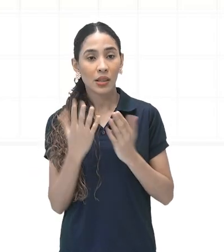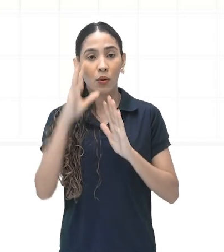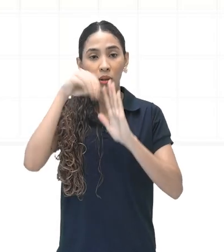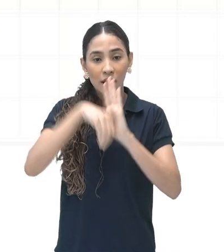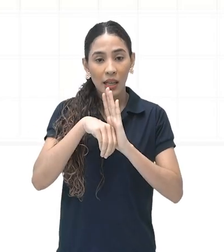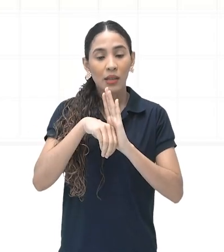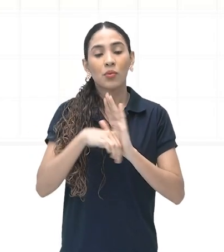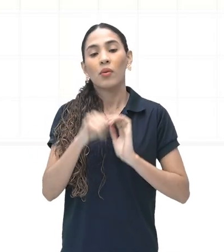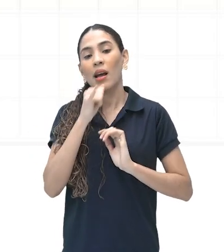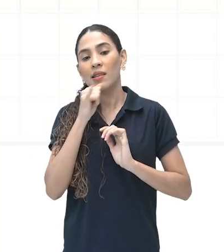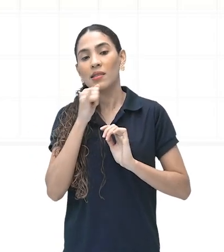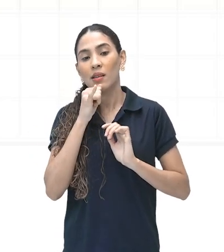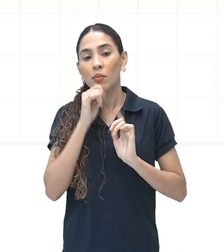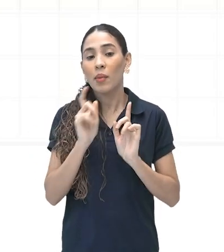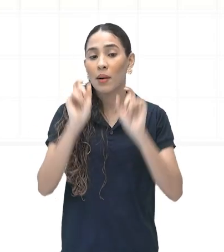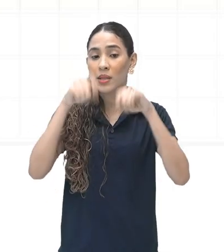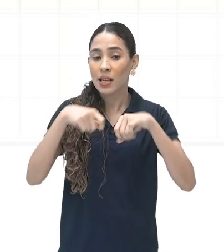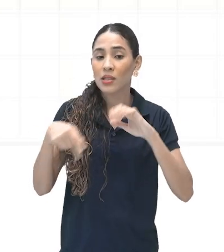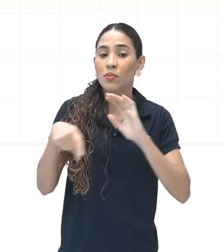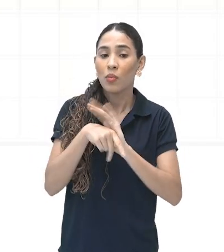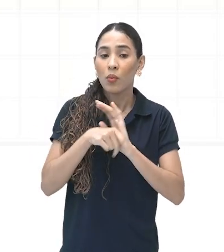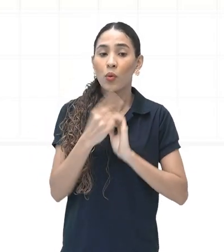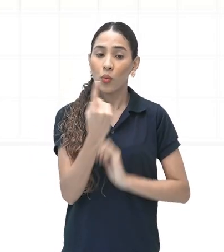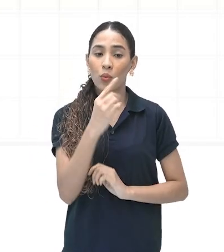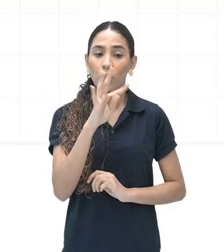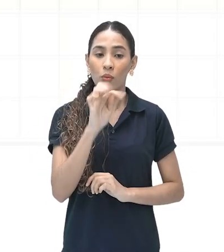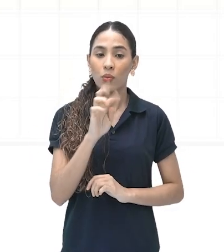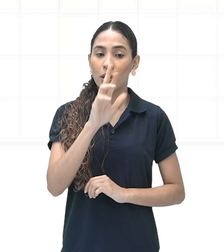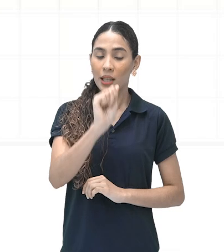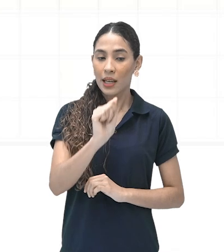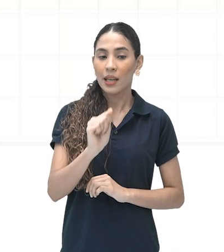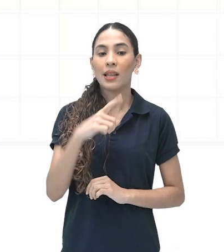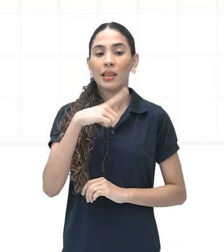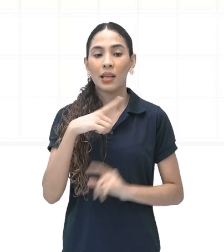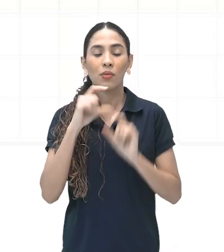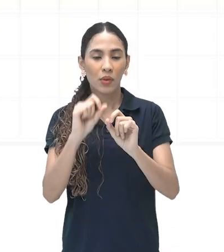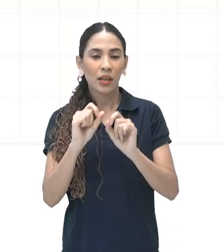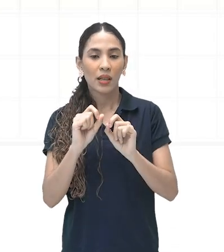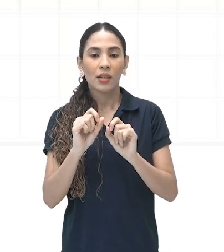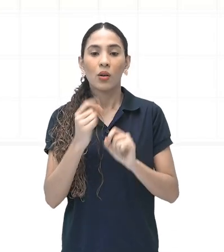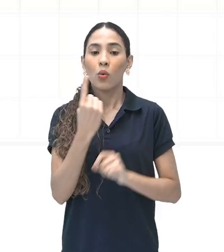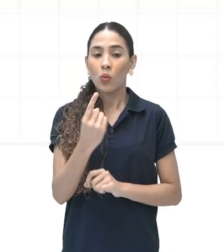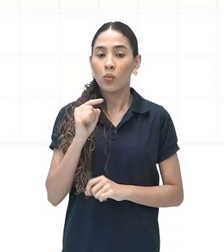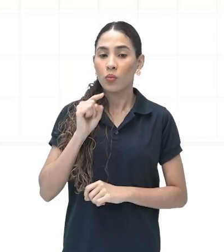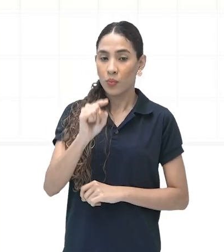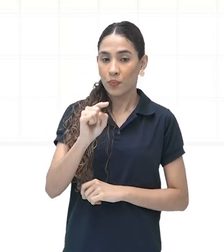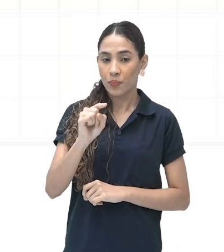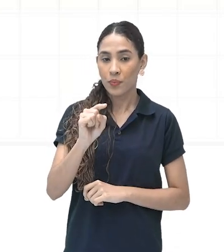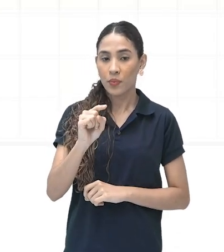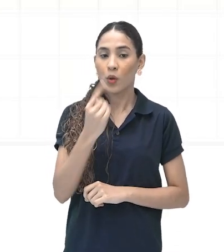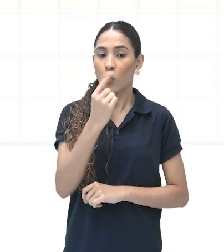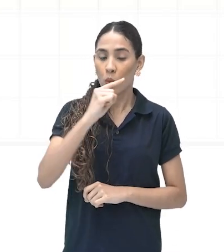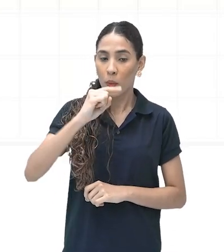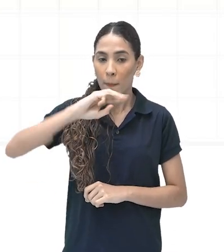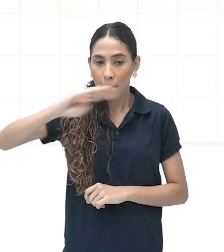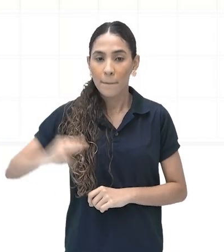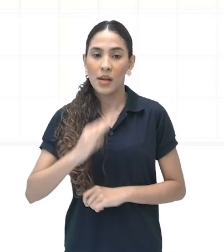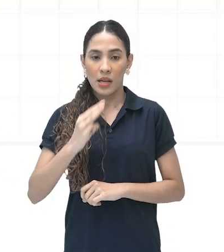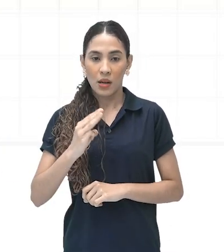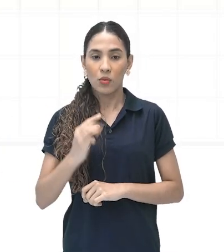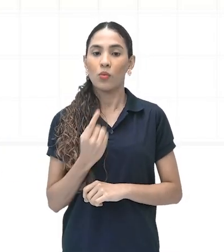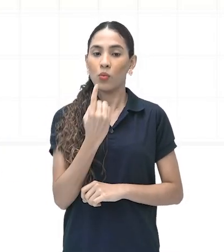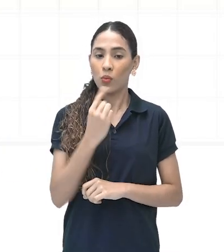de uma capacidade de 1 terabyte, nós temos aí praticamente 1 milhão, né? Vou arredondar aqui para 1 milhão.